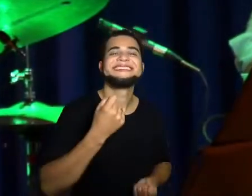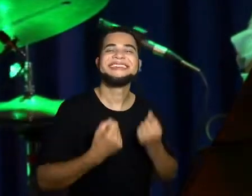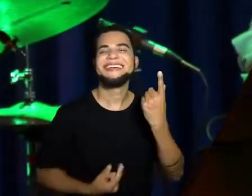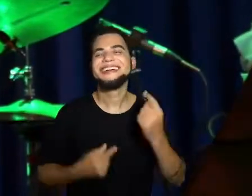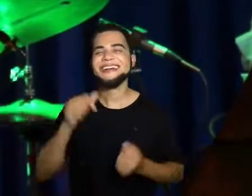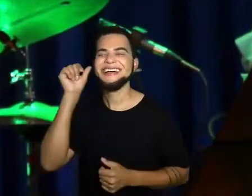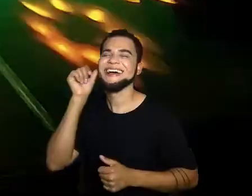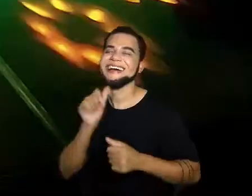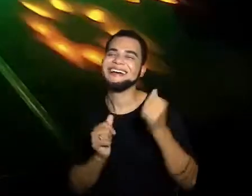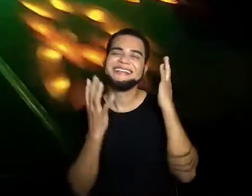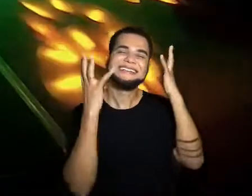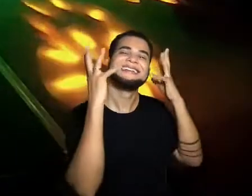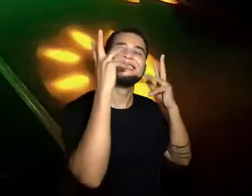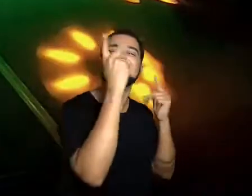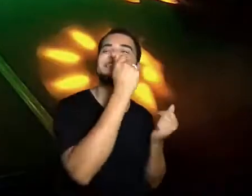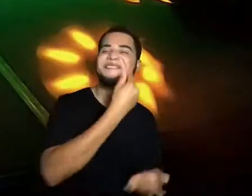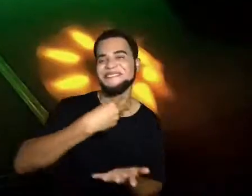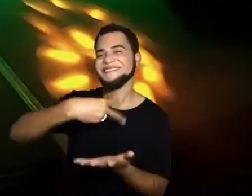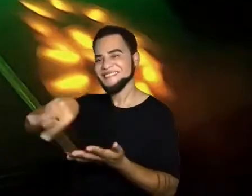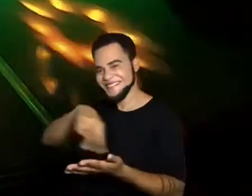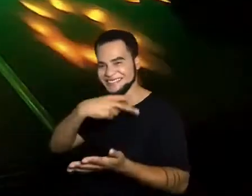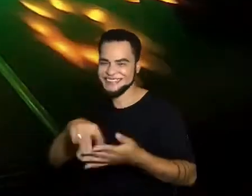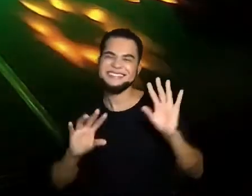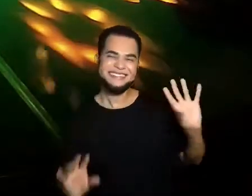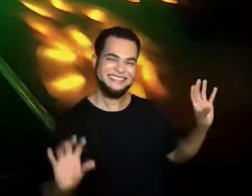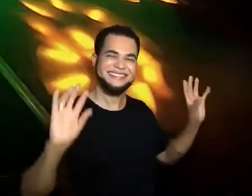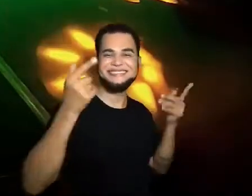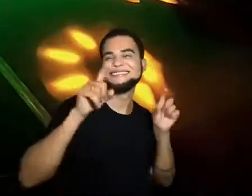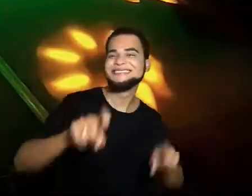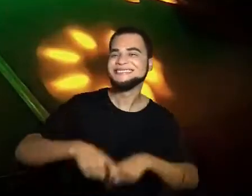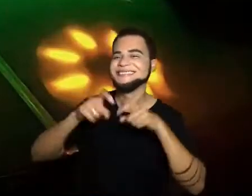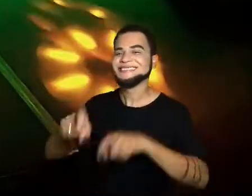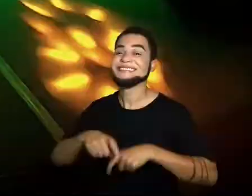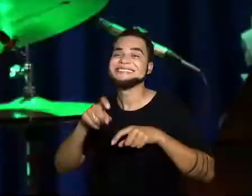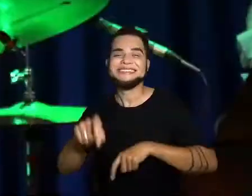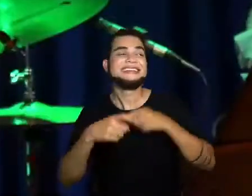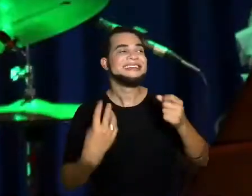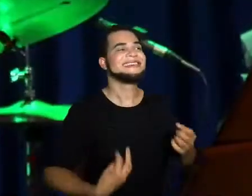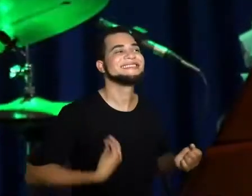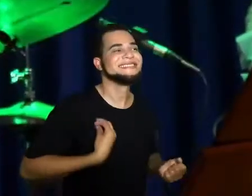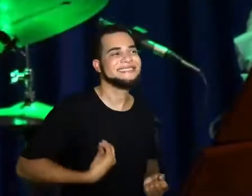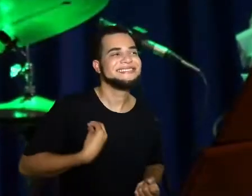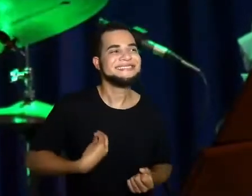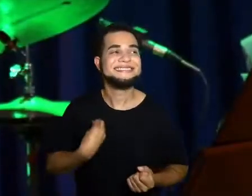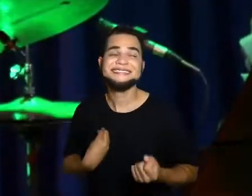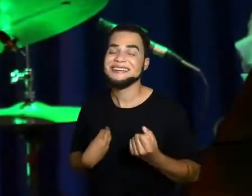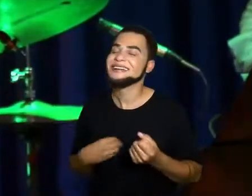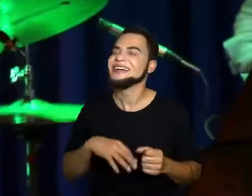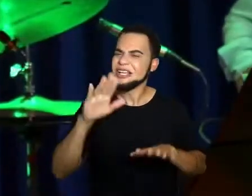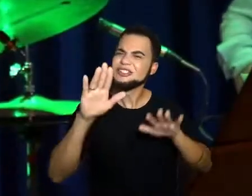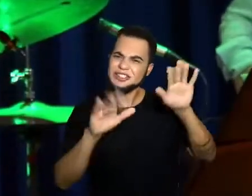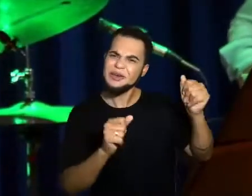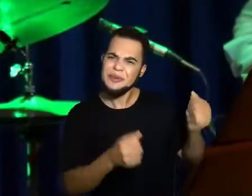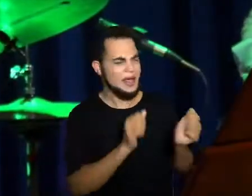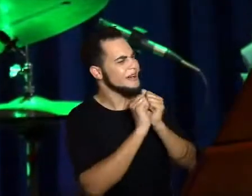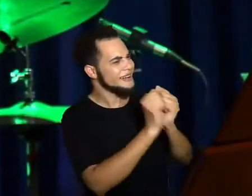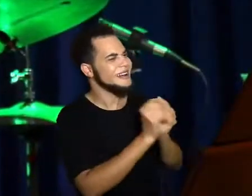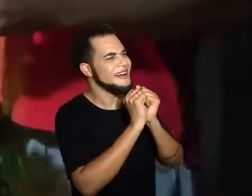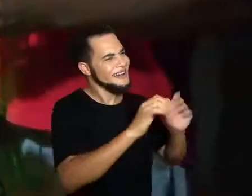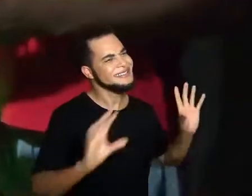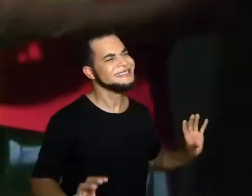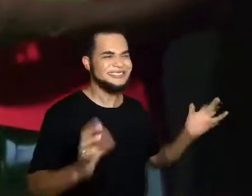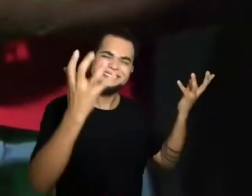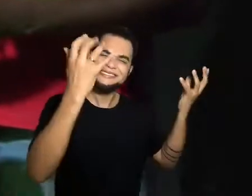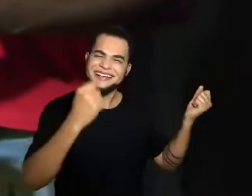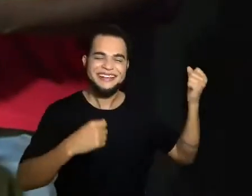moça bonita, arrasta o pé no baião. Mestre na roça, o sertanejo diz que é muito bom. O seu mané chamou o padre pra celebração.